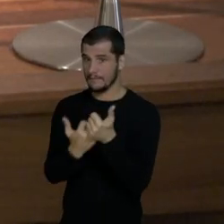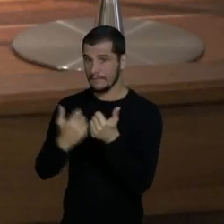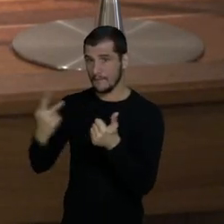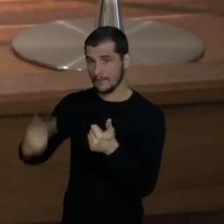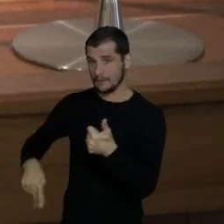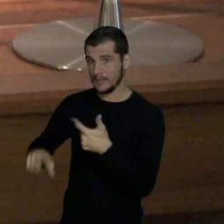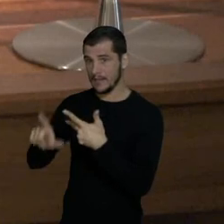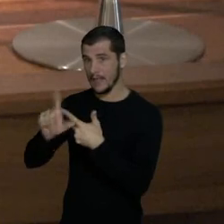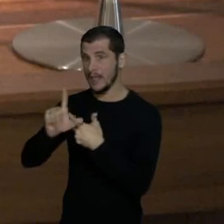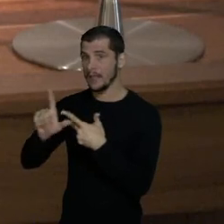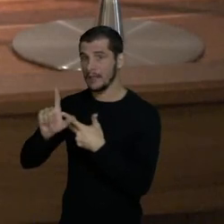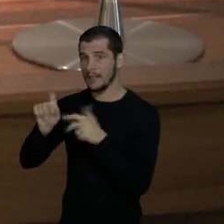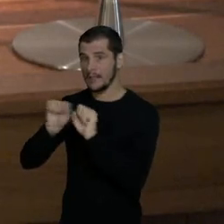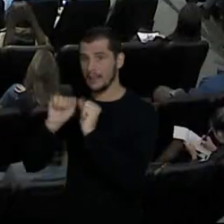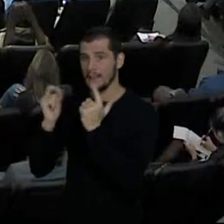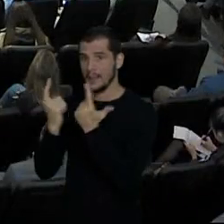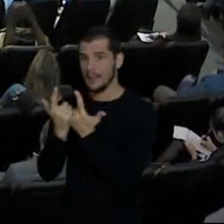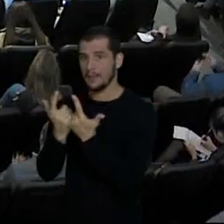desta casa